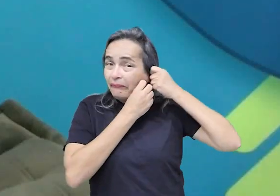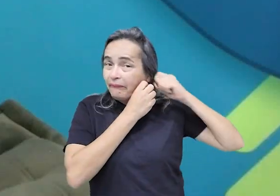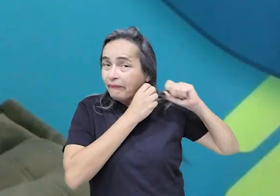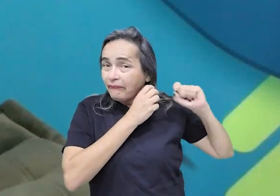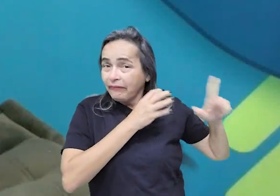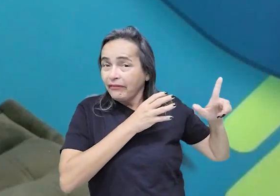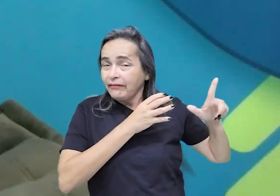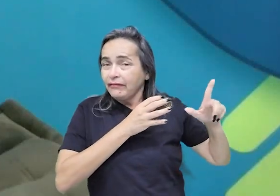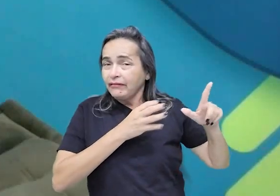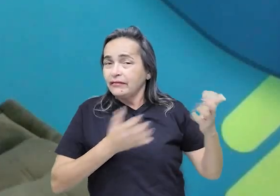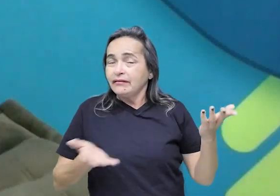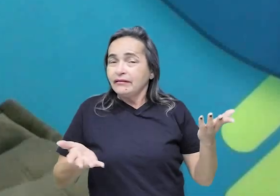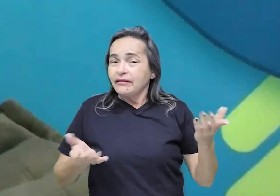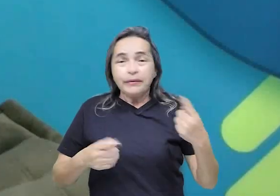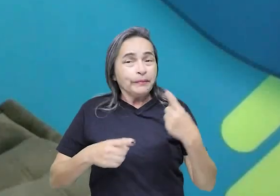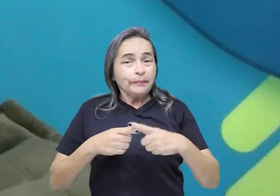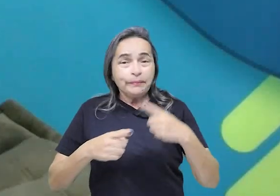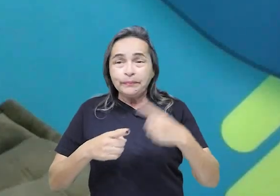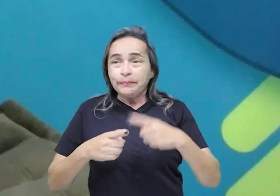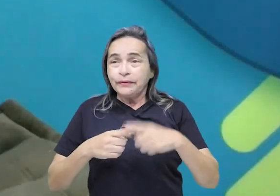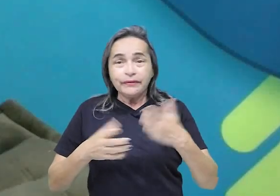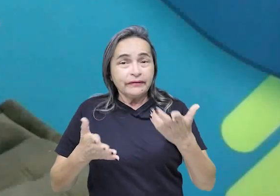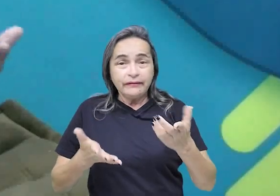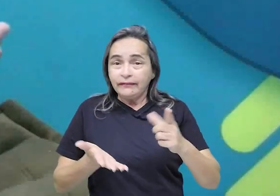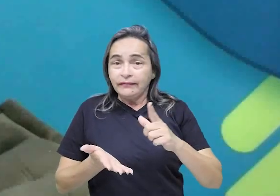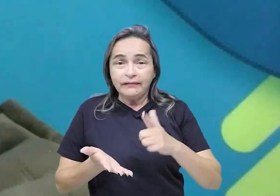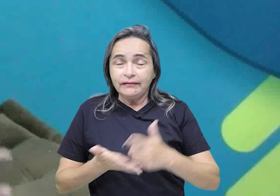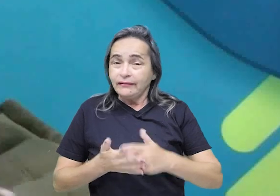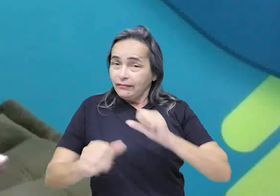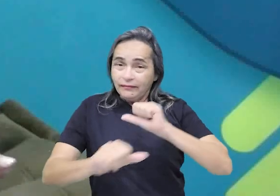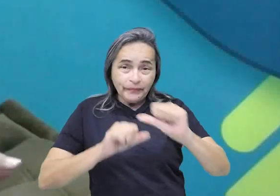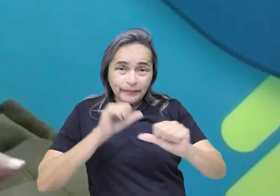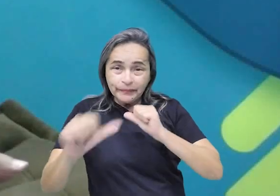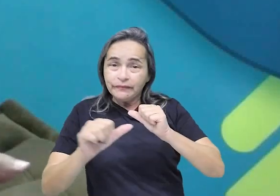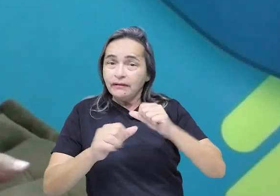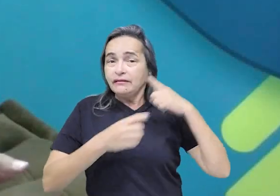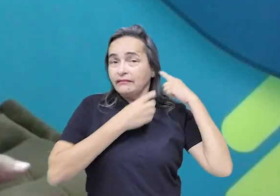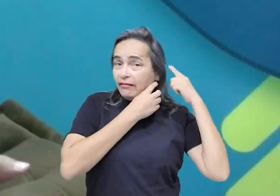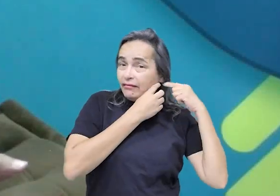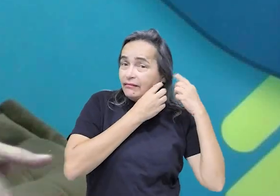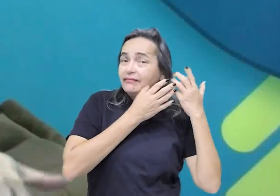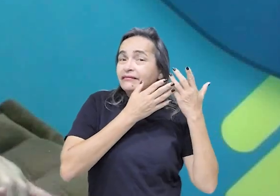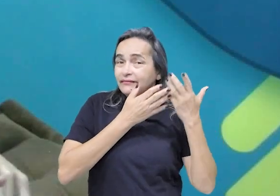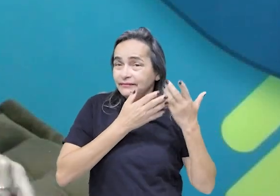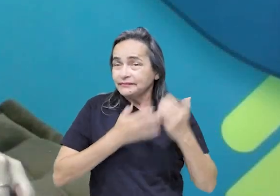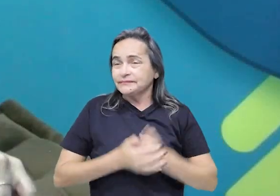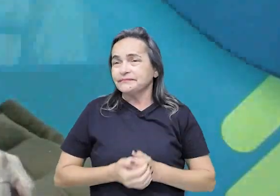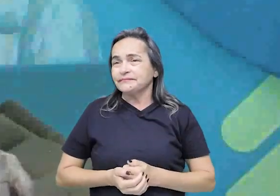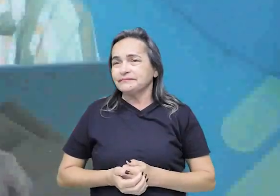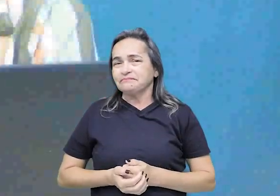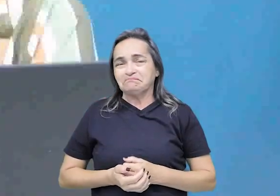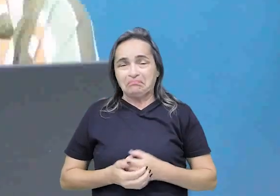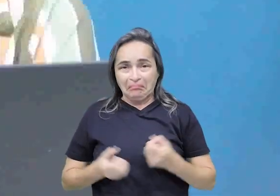maneira correta, porque tem algo que está afetando ali aquele ambiente. Interessante. Certo?